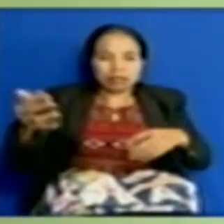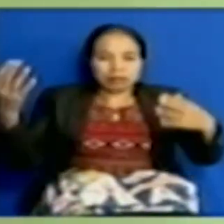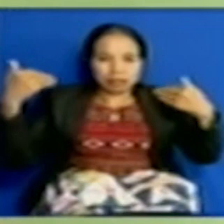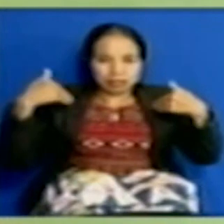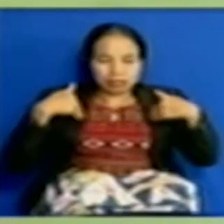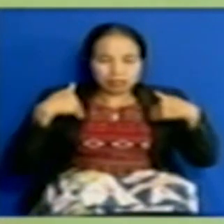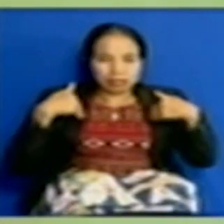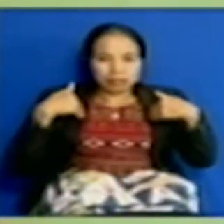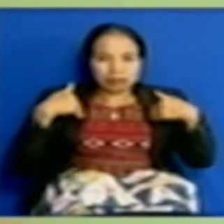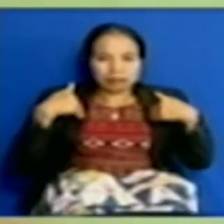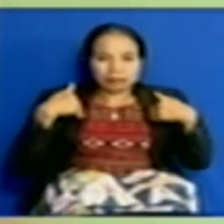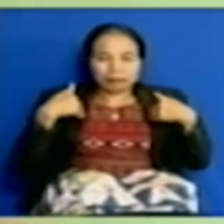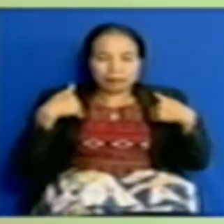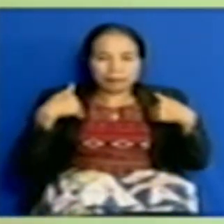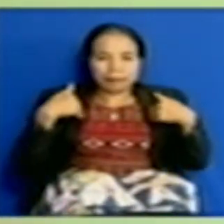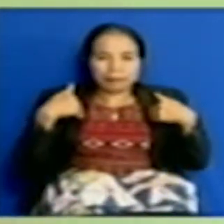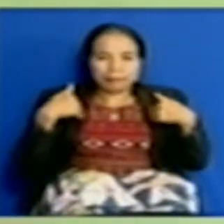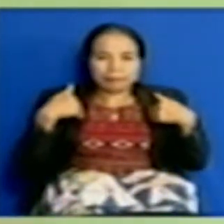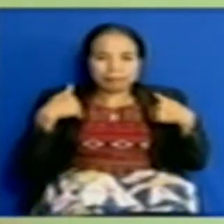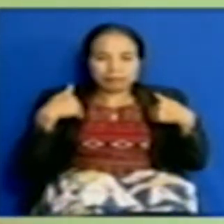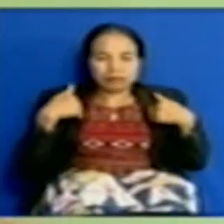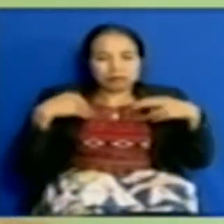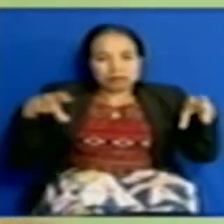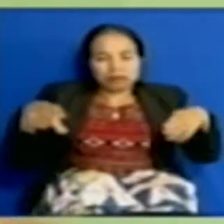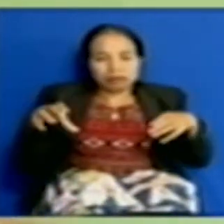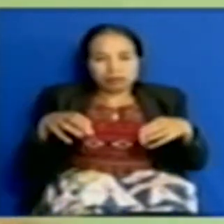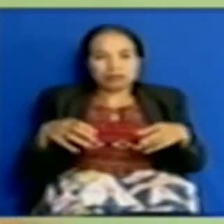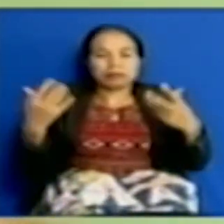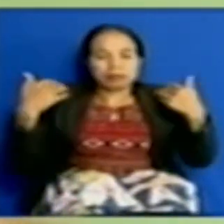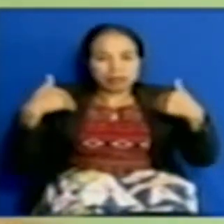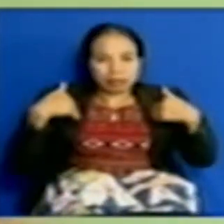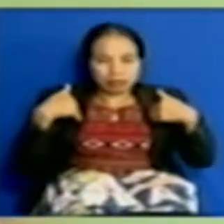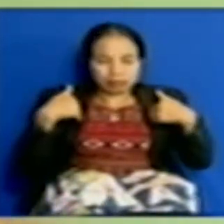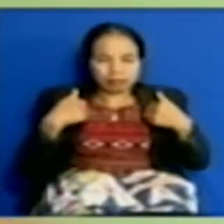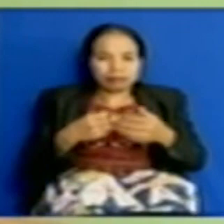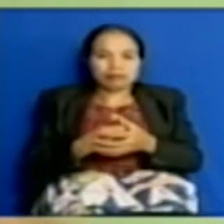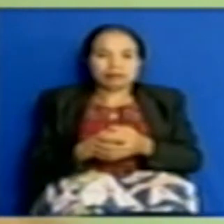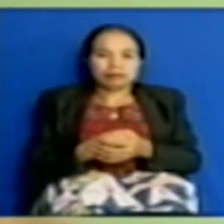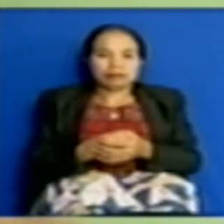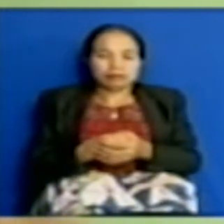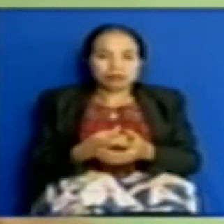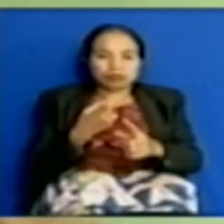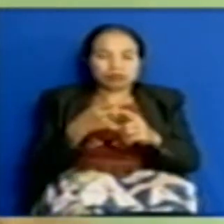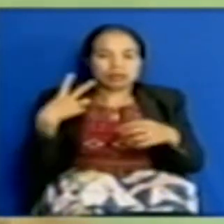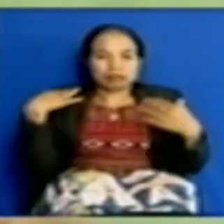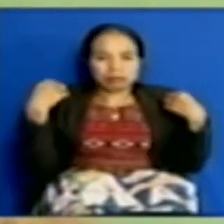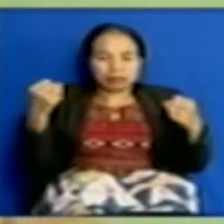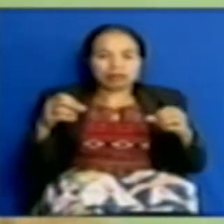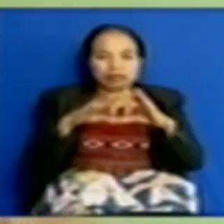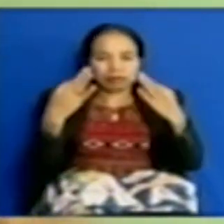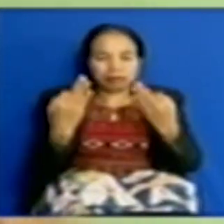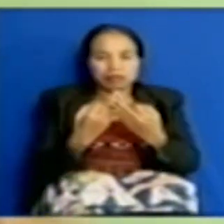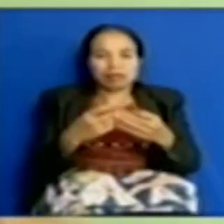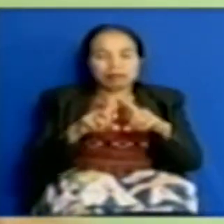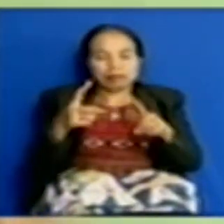E se o sirene é produção, para o sirene é esforço de uma sirene, mesmo que sirene é rendimento de família no mínimo, mas que sirene é fácil existir, busca